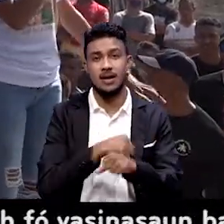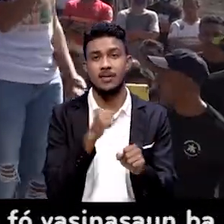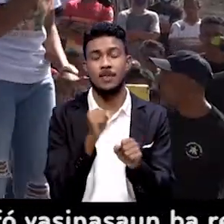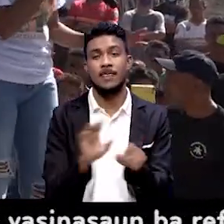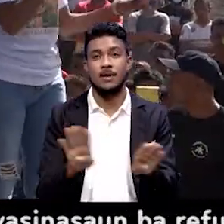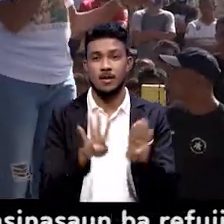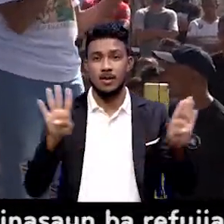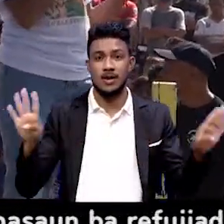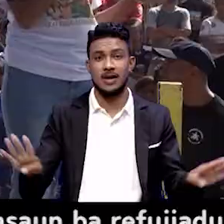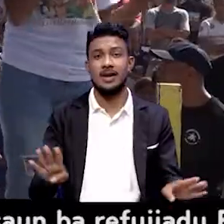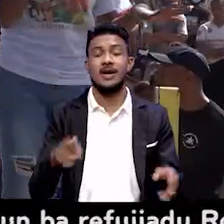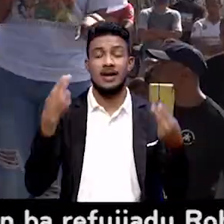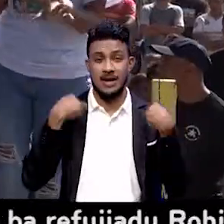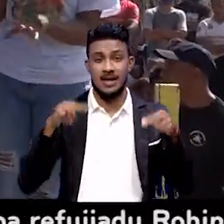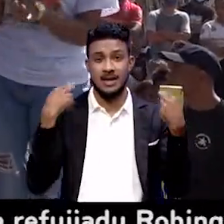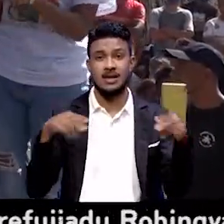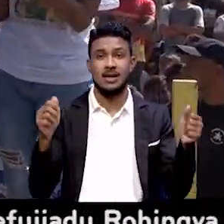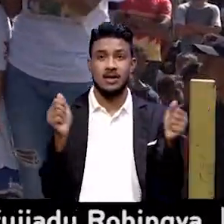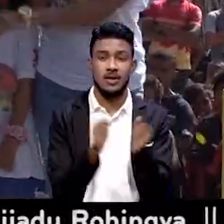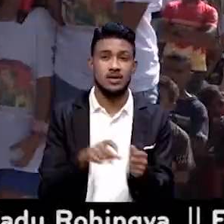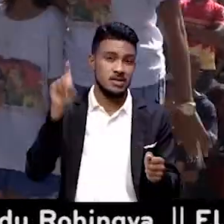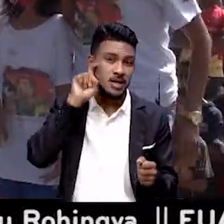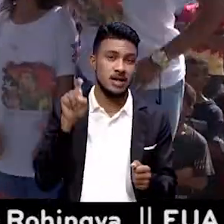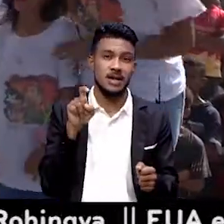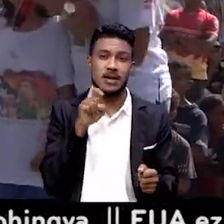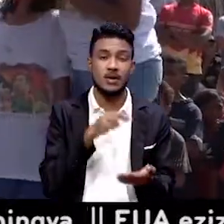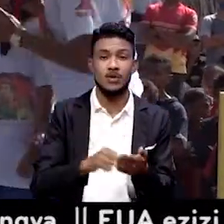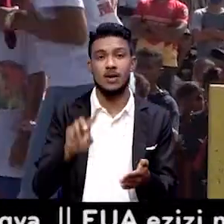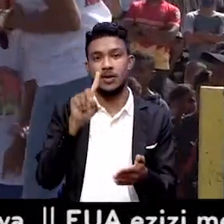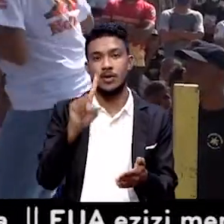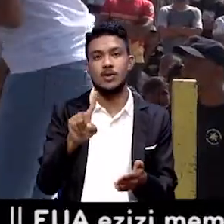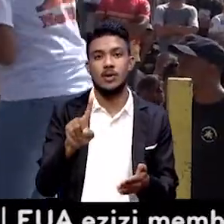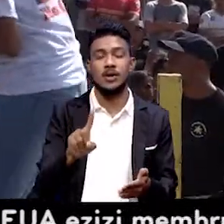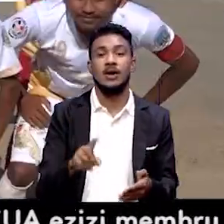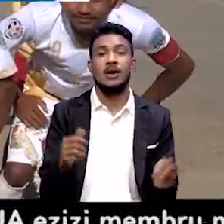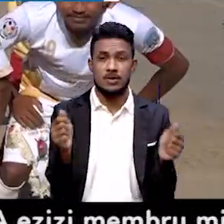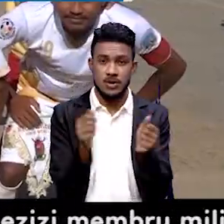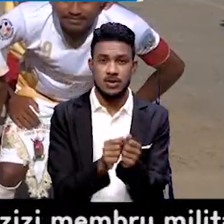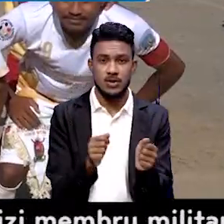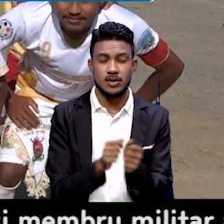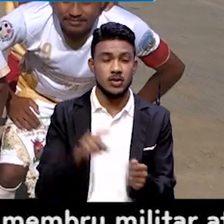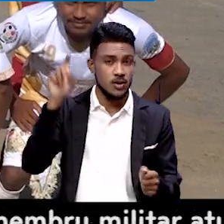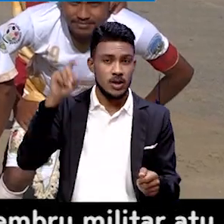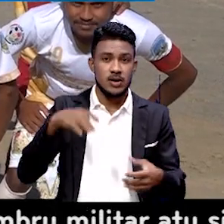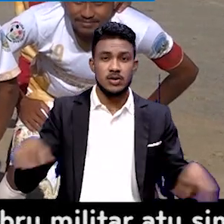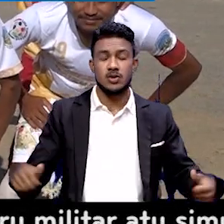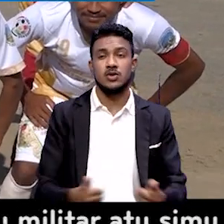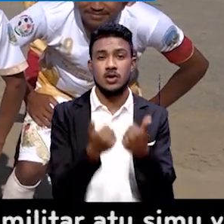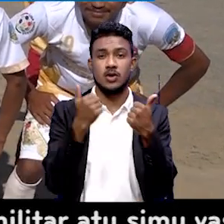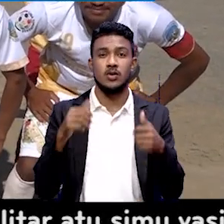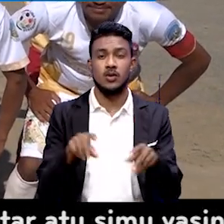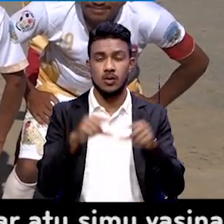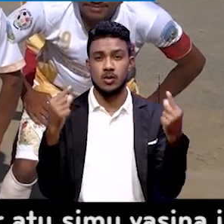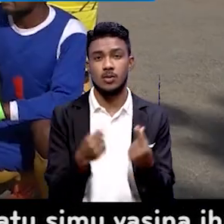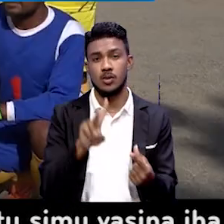banda musica X1 ho nia titlu Sanana number 1. Hafoin ne Sanana loke jogo ba ekipa rua nebe halau jogo rahuluk makanesan